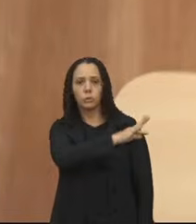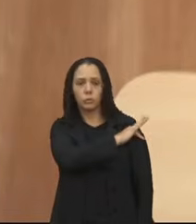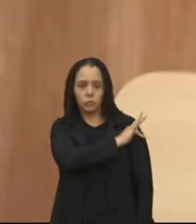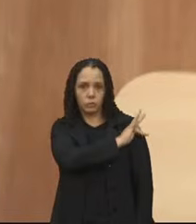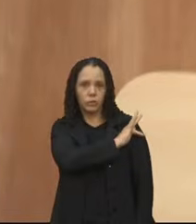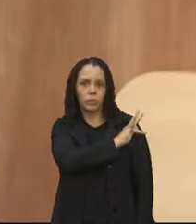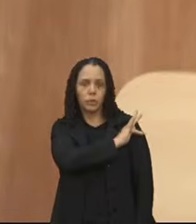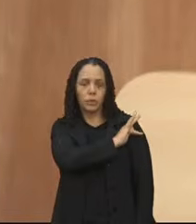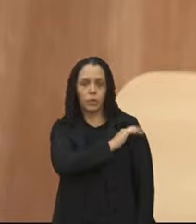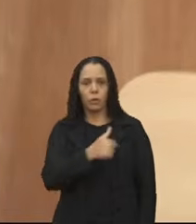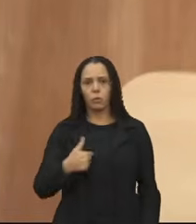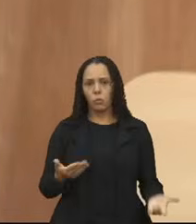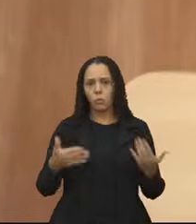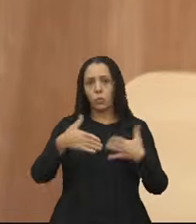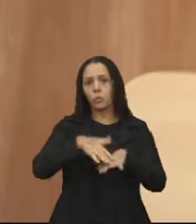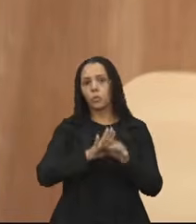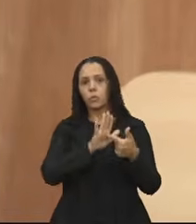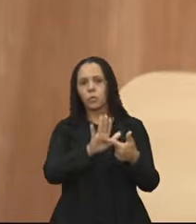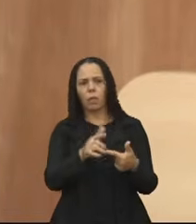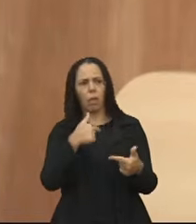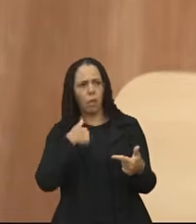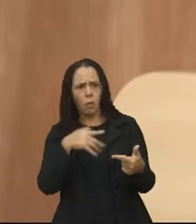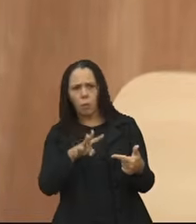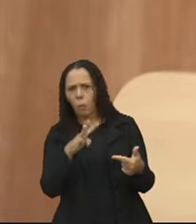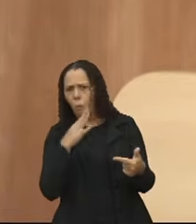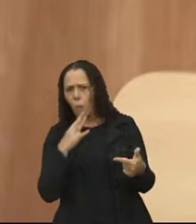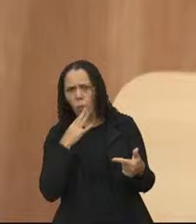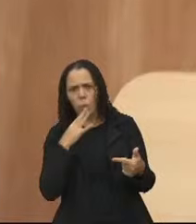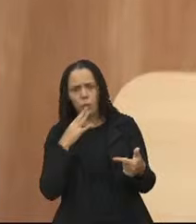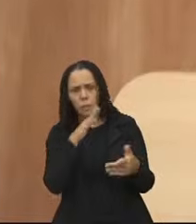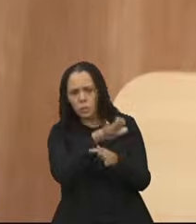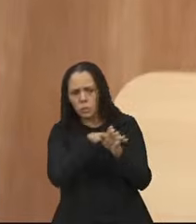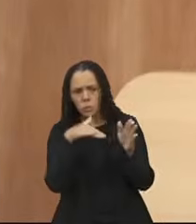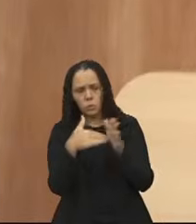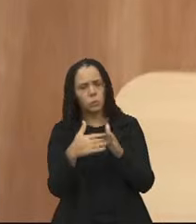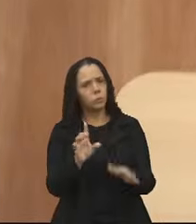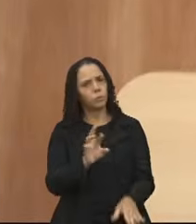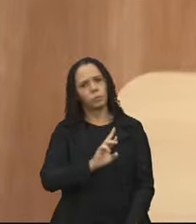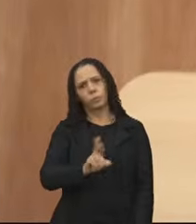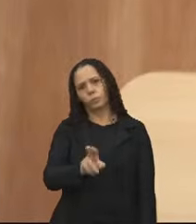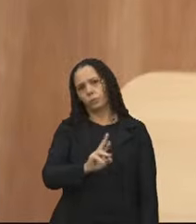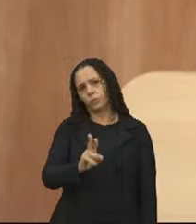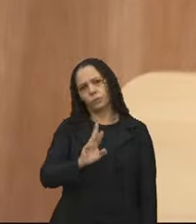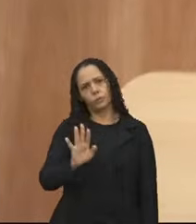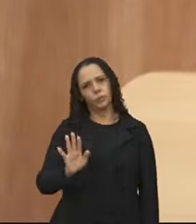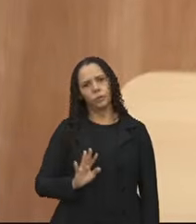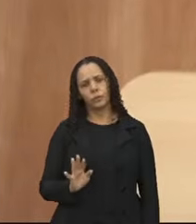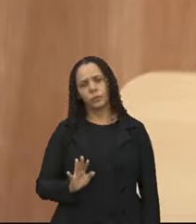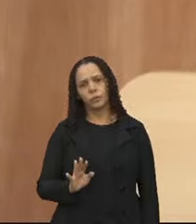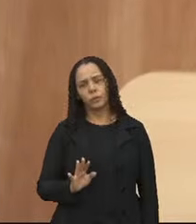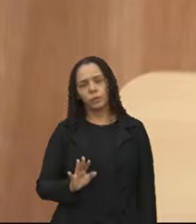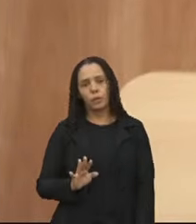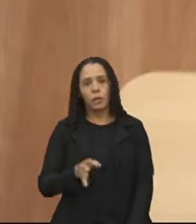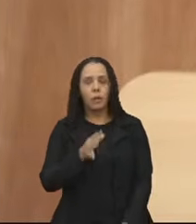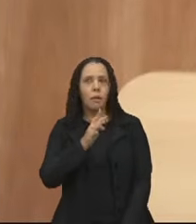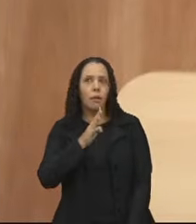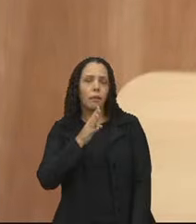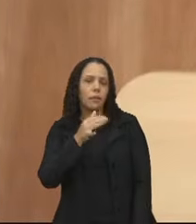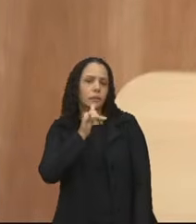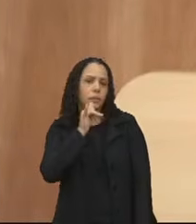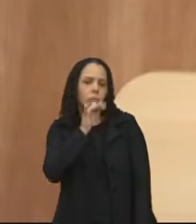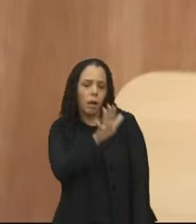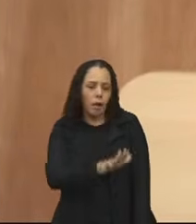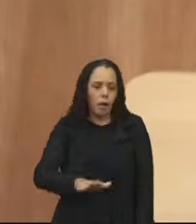humildade, eu não tenho conhecimento de tudo. Não tenho muitos conhecimentos de advocacia, eu não